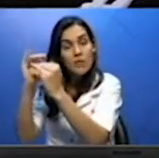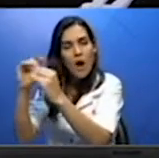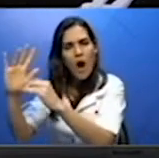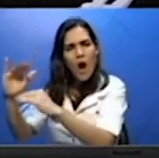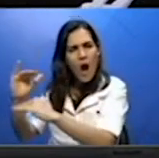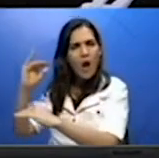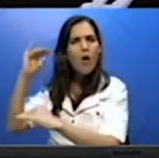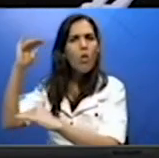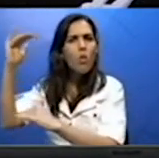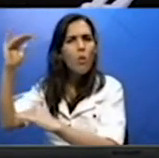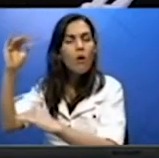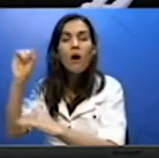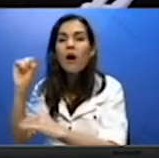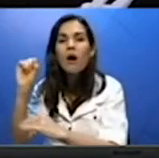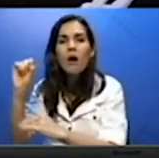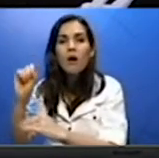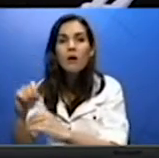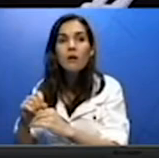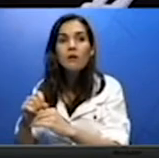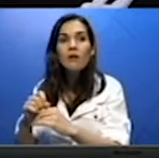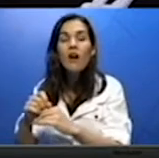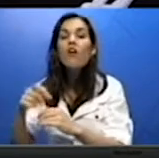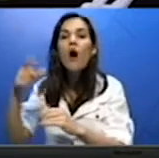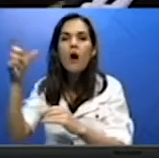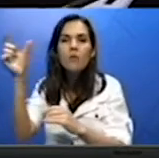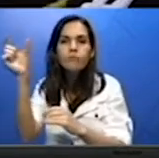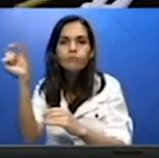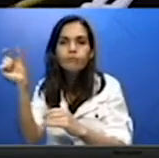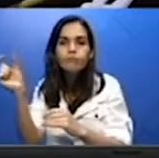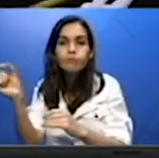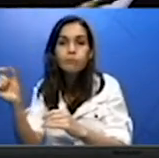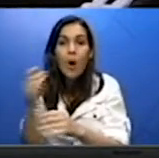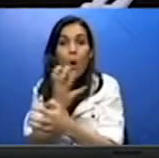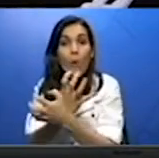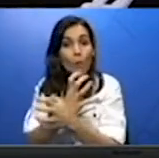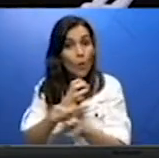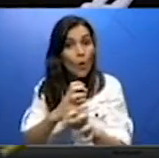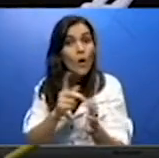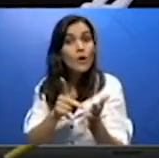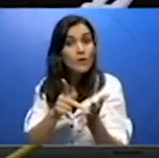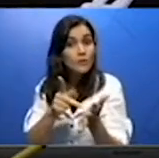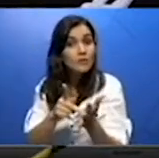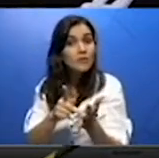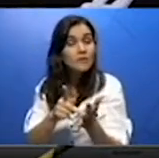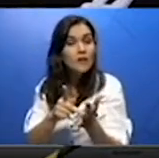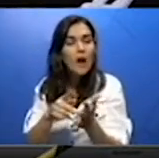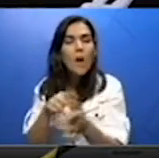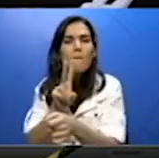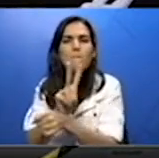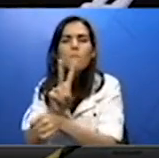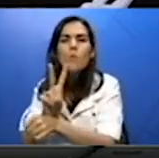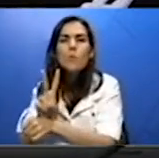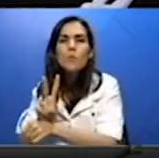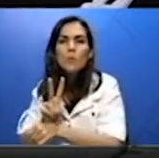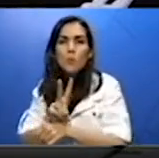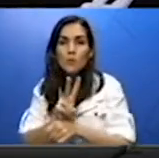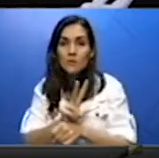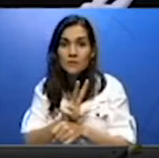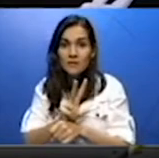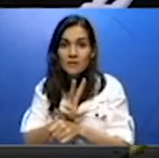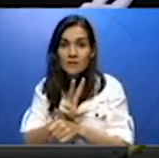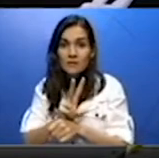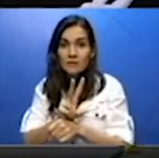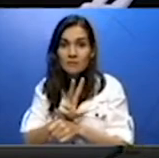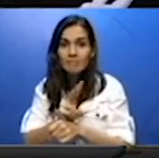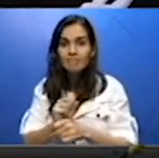animal adulto forma a coluna vertebral que é um osso cuja principal função é a proteção de parte do sistema